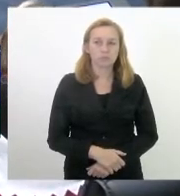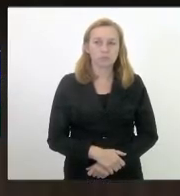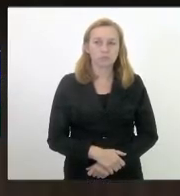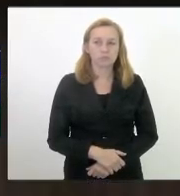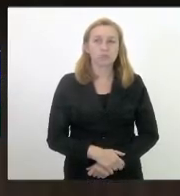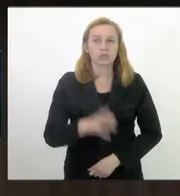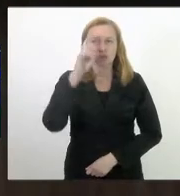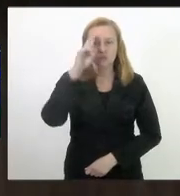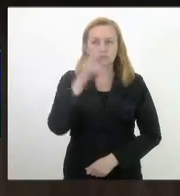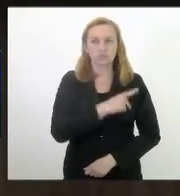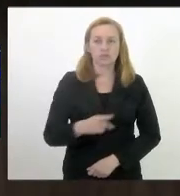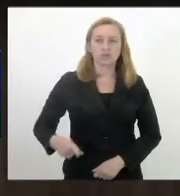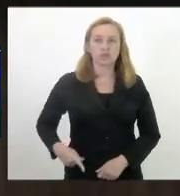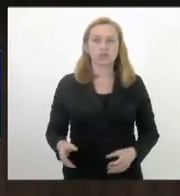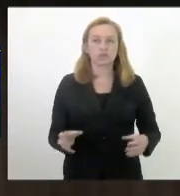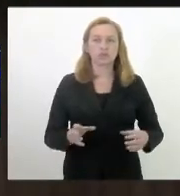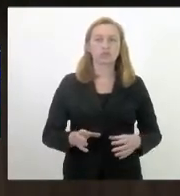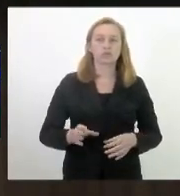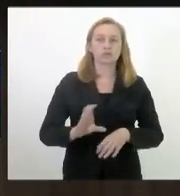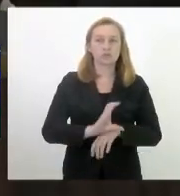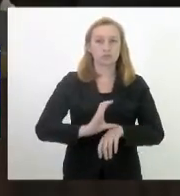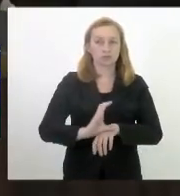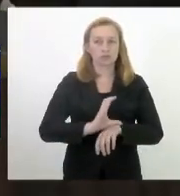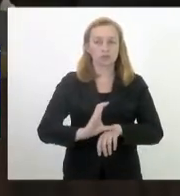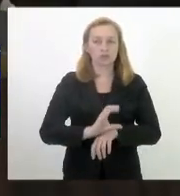Senhor presidente, parecer é pela constitucionalidade.